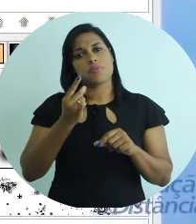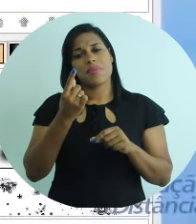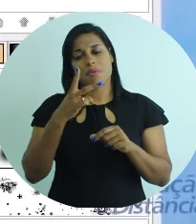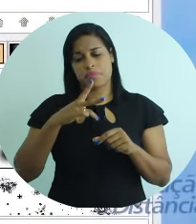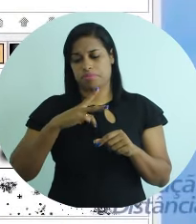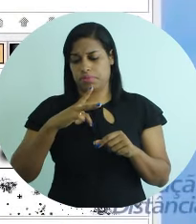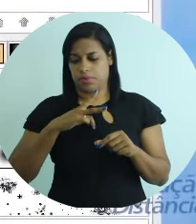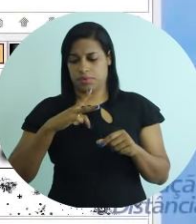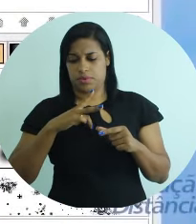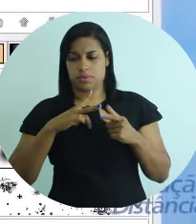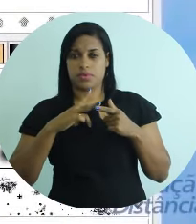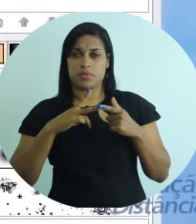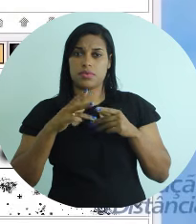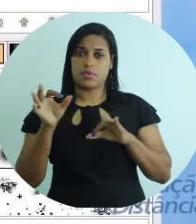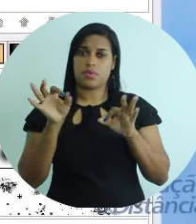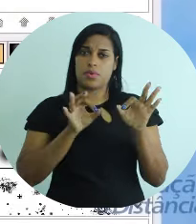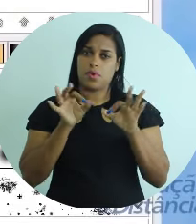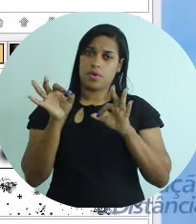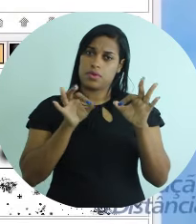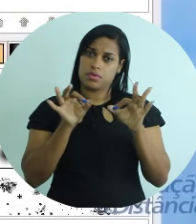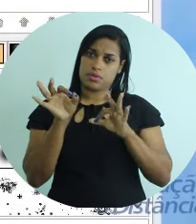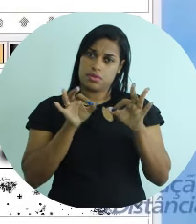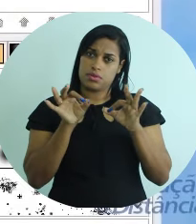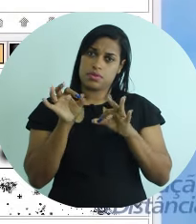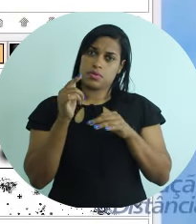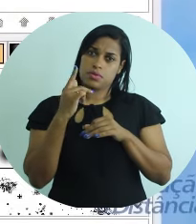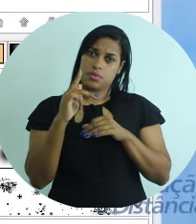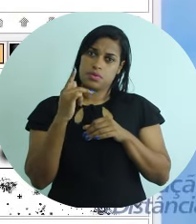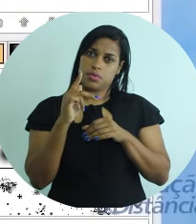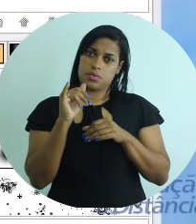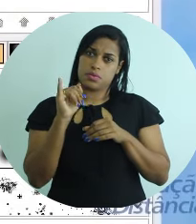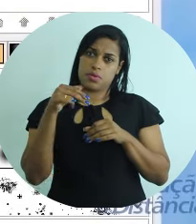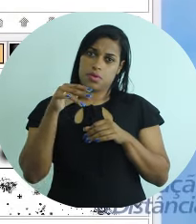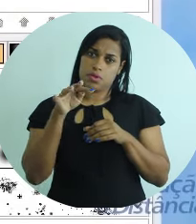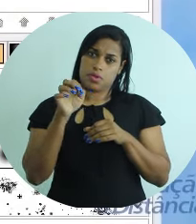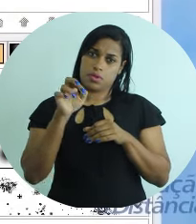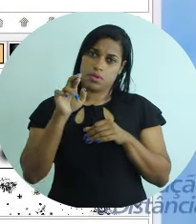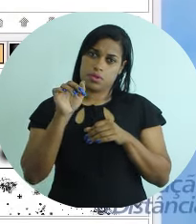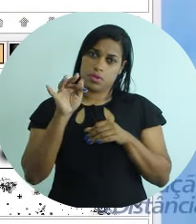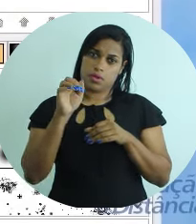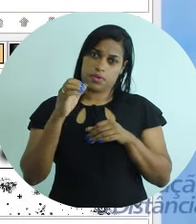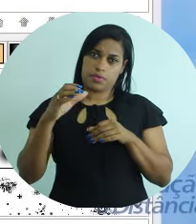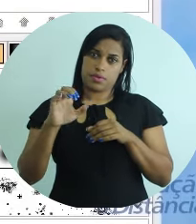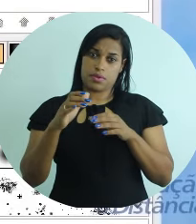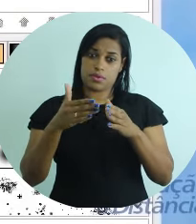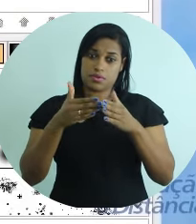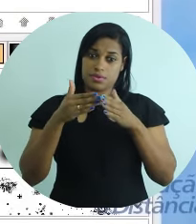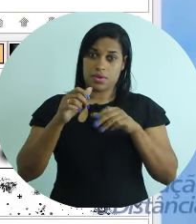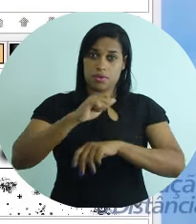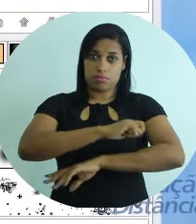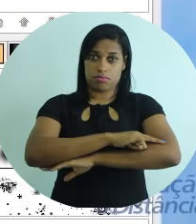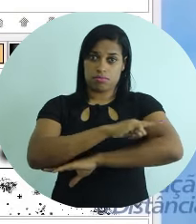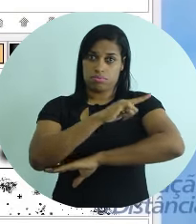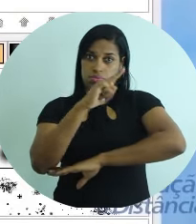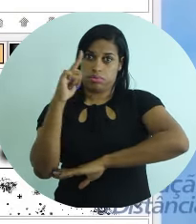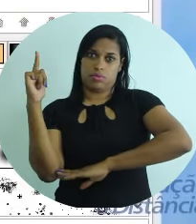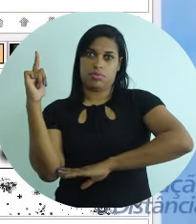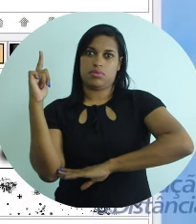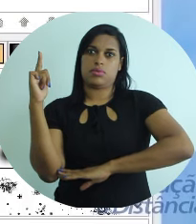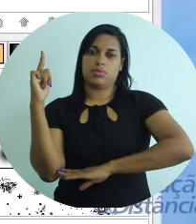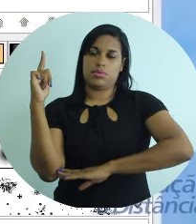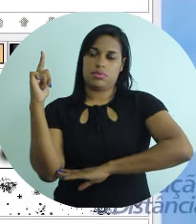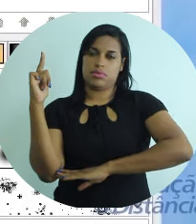particularidade em relação à organização da sua interface, que é essa, que são essas janelas flutuantes.